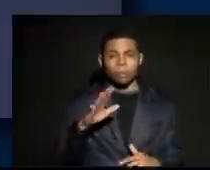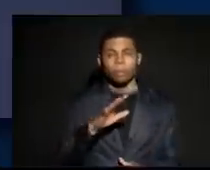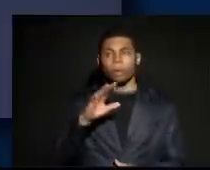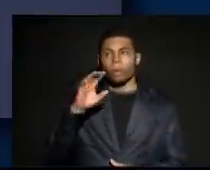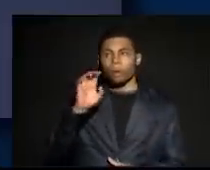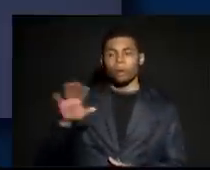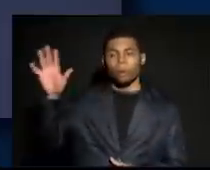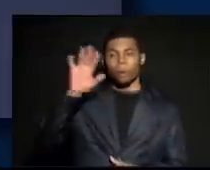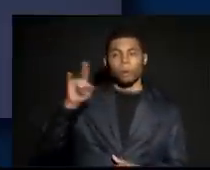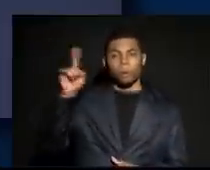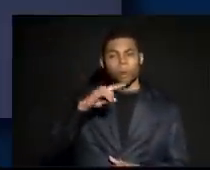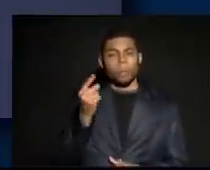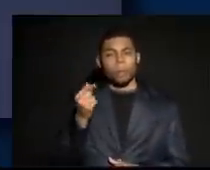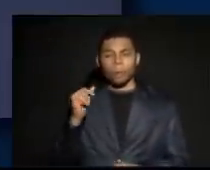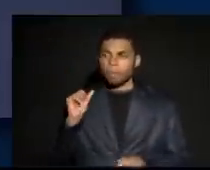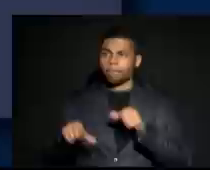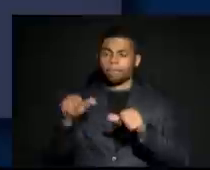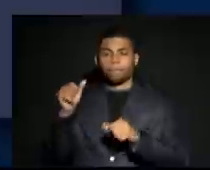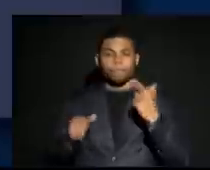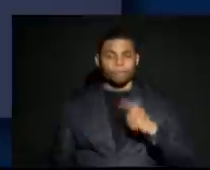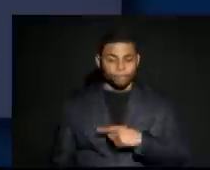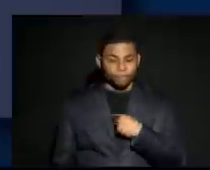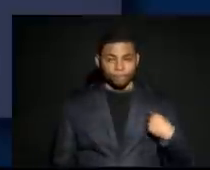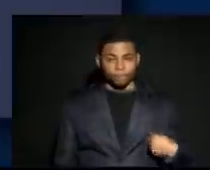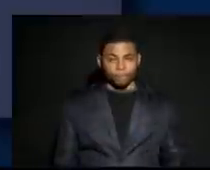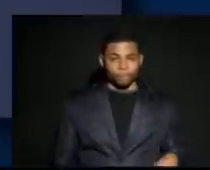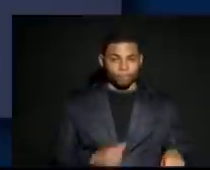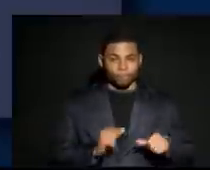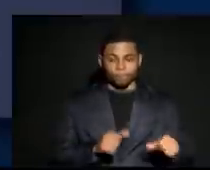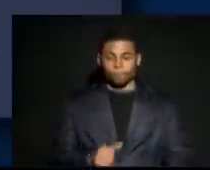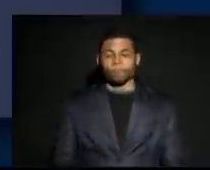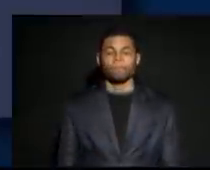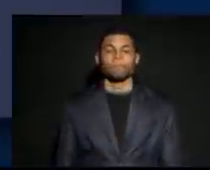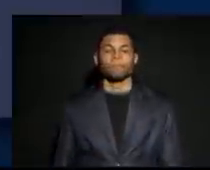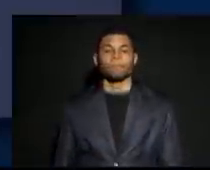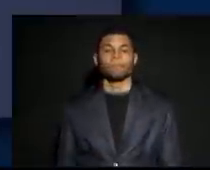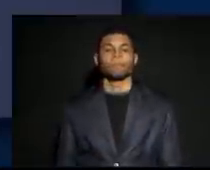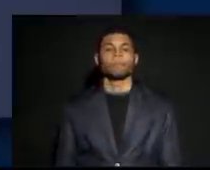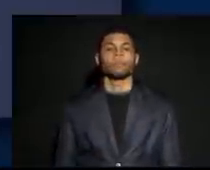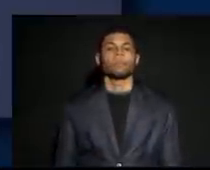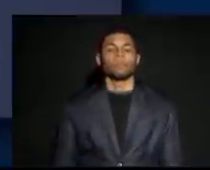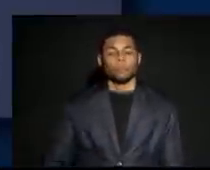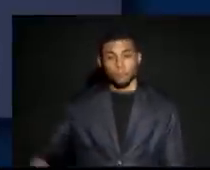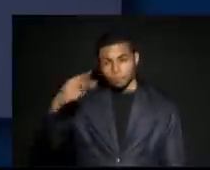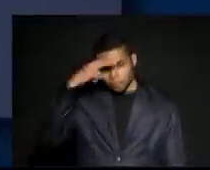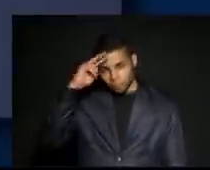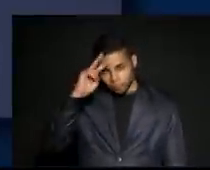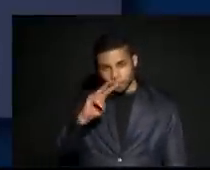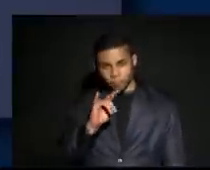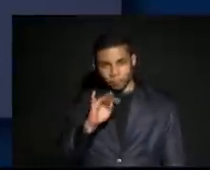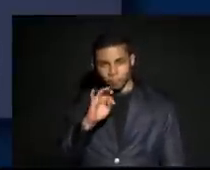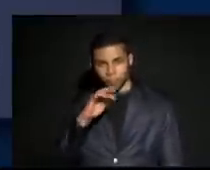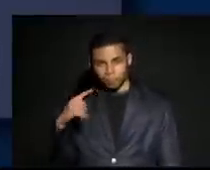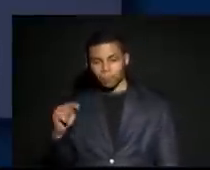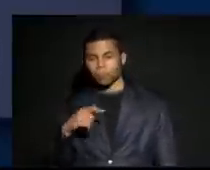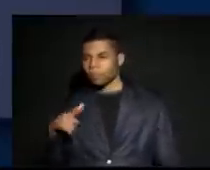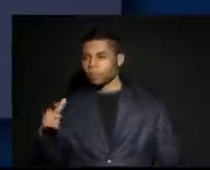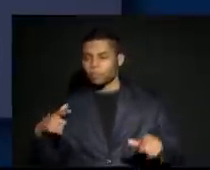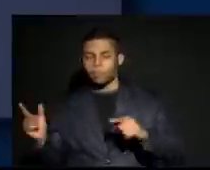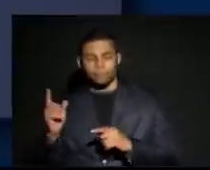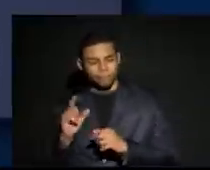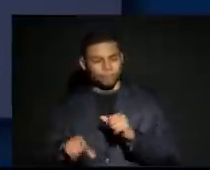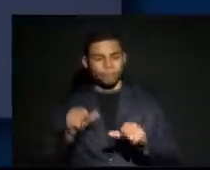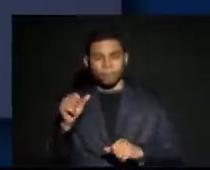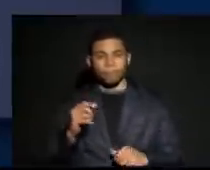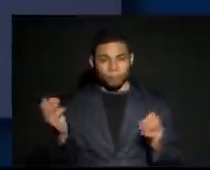europeu Isso mudou o preço da Shino de Taiwan ou do Vietnã ali do lado então eu acho que a gente vai